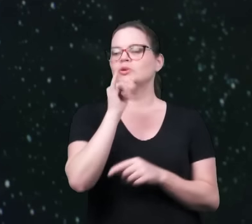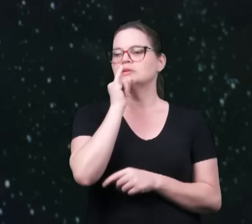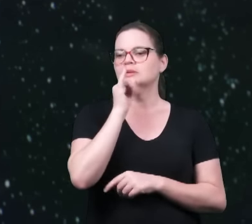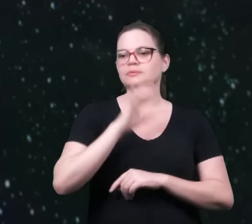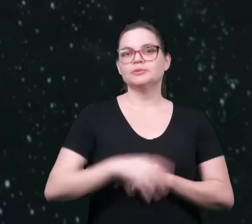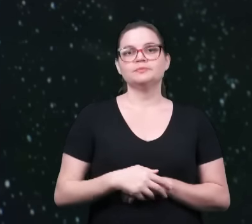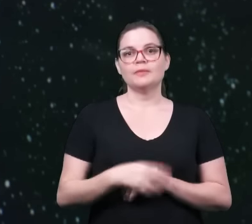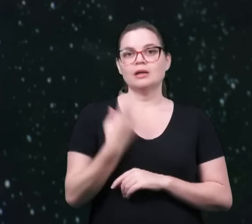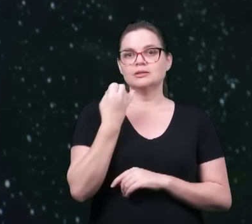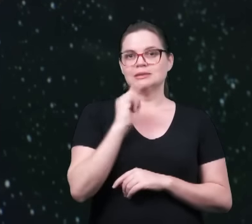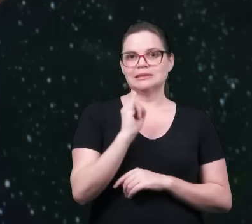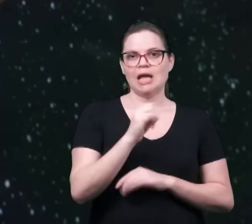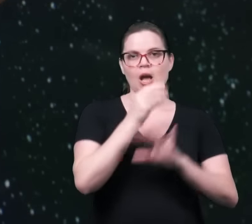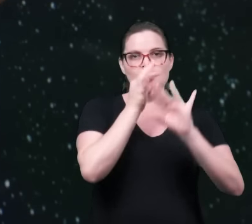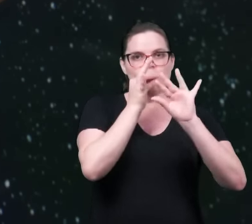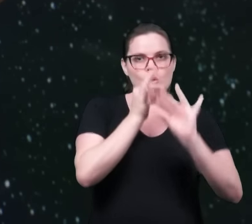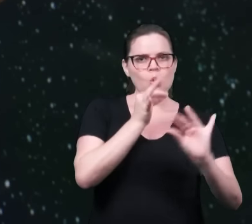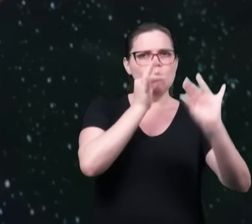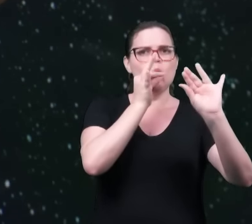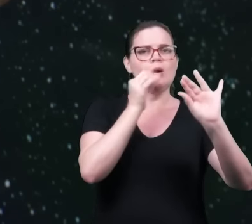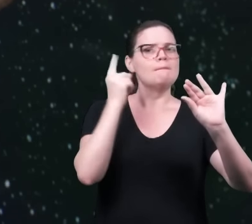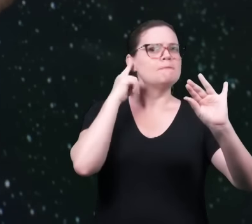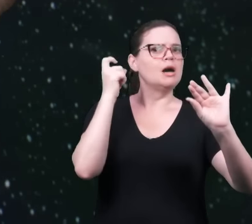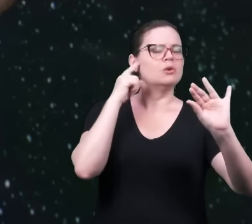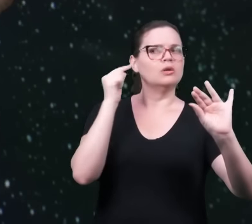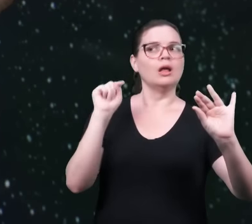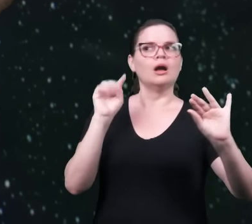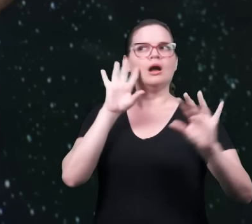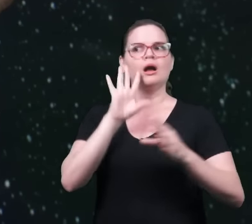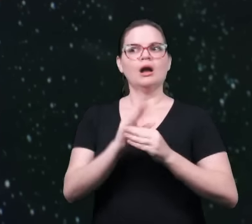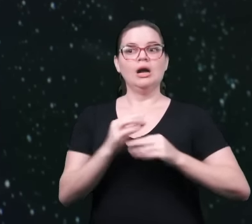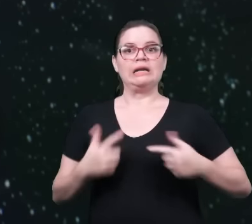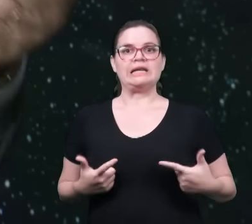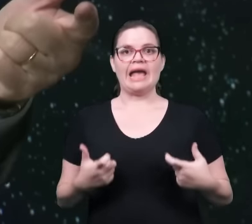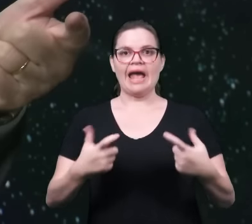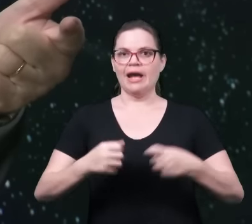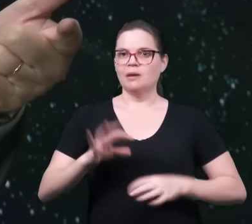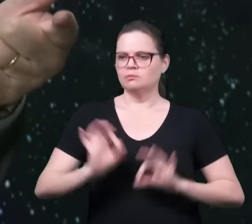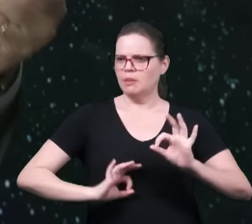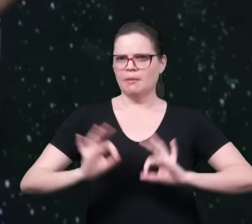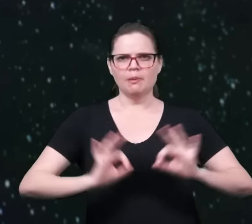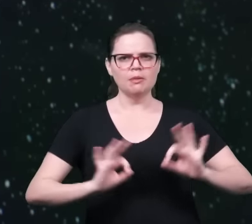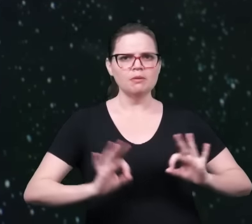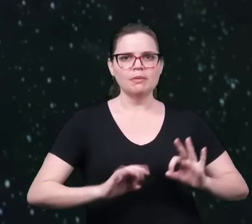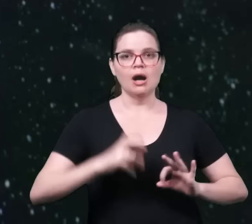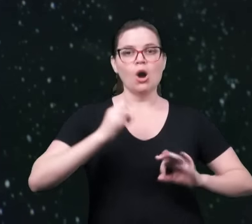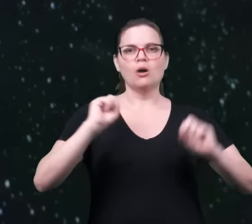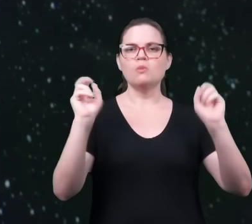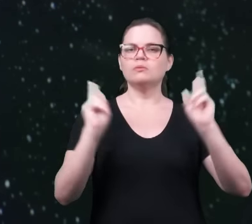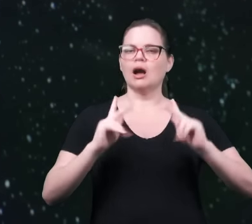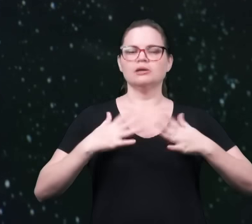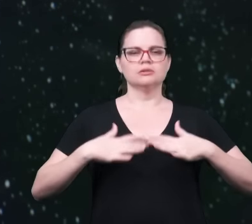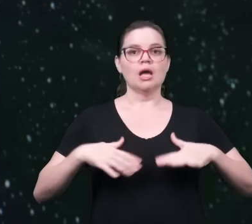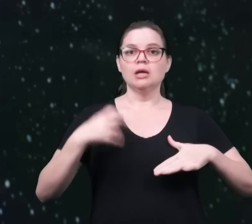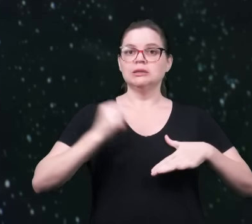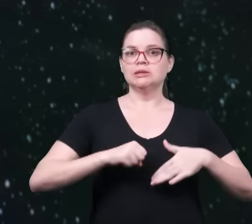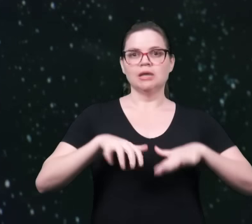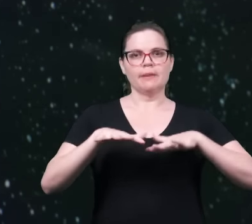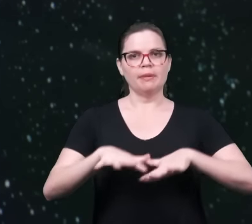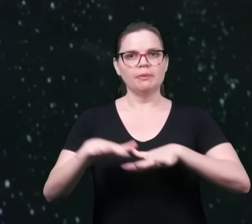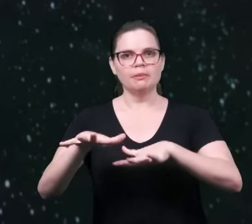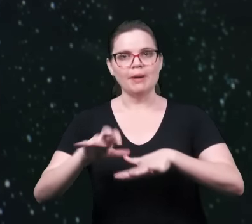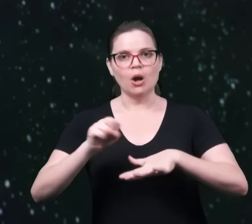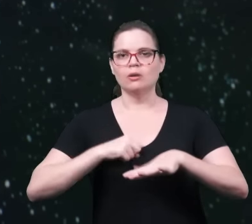o Israel sabia se era época de guerrear, se era época de paz, se era de avançar, se era de voltar, se recuar. Okay.